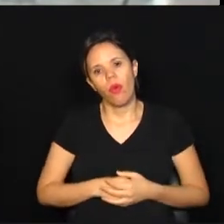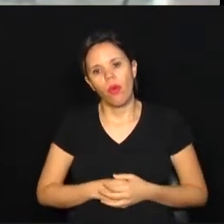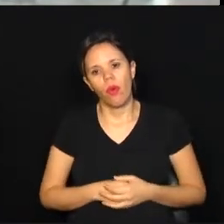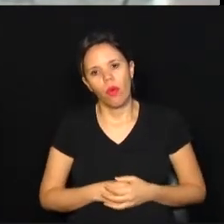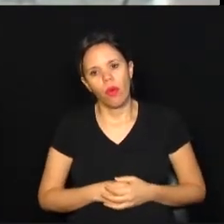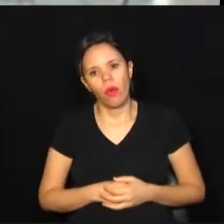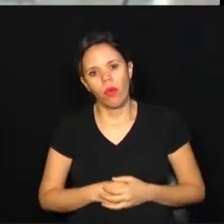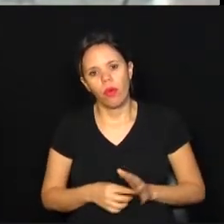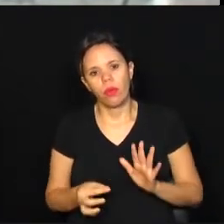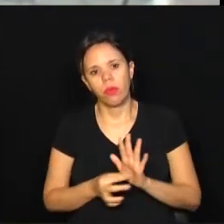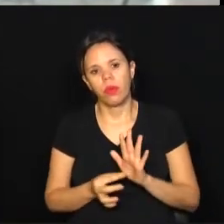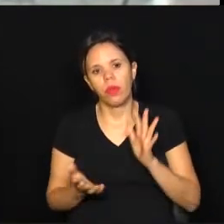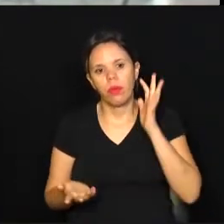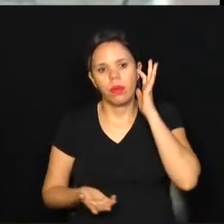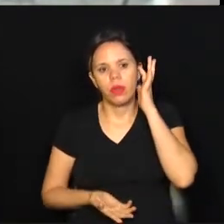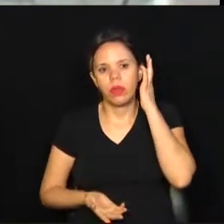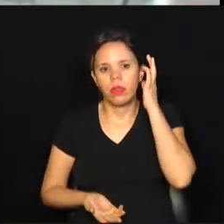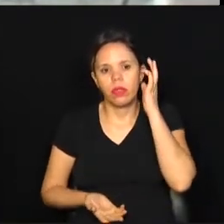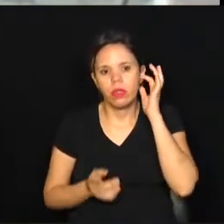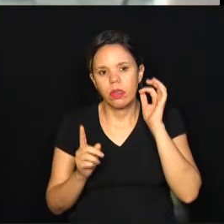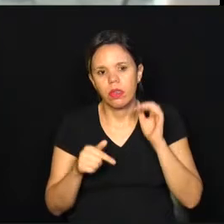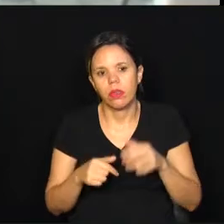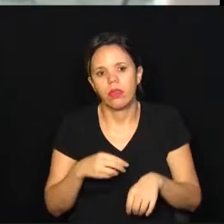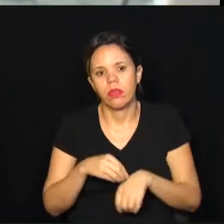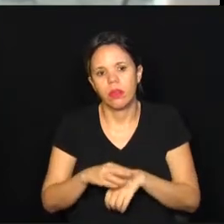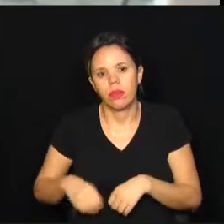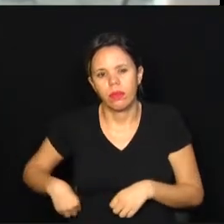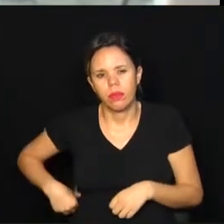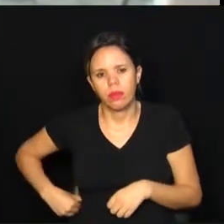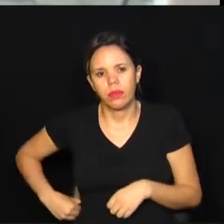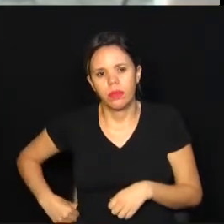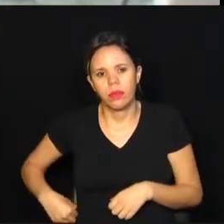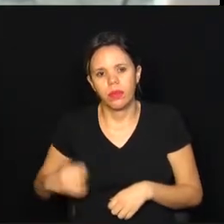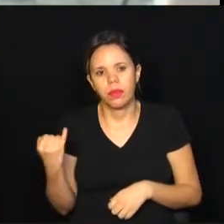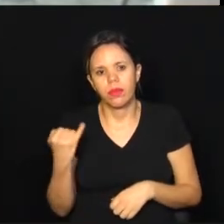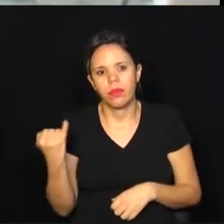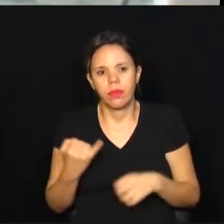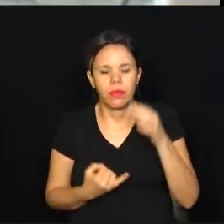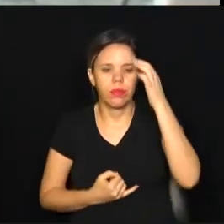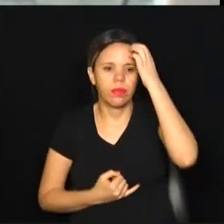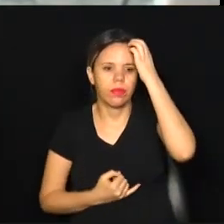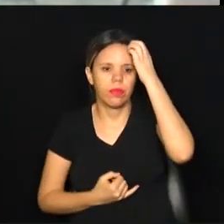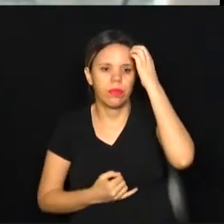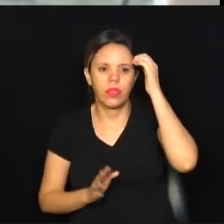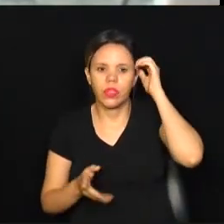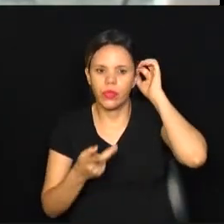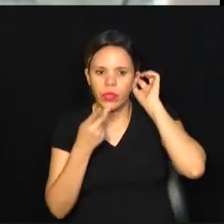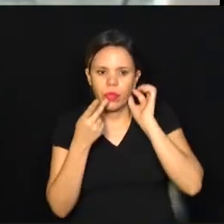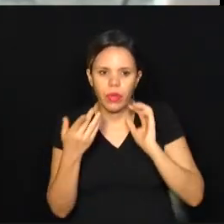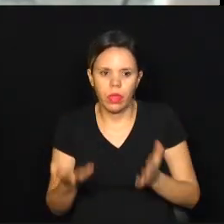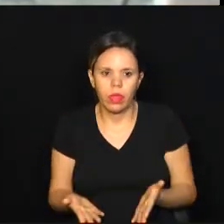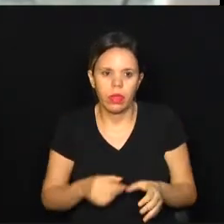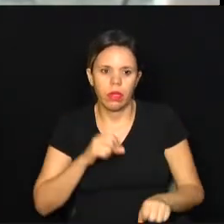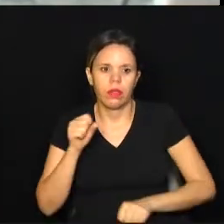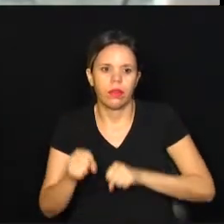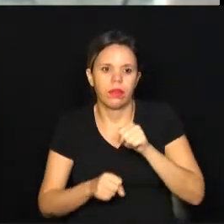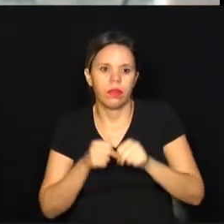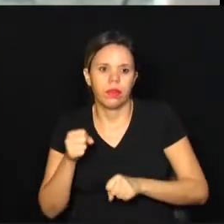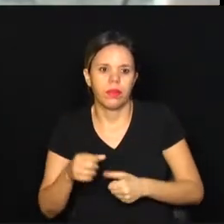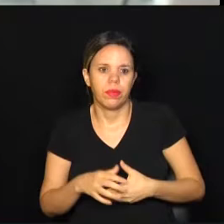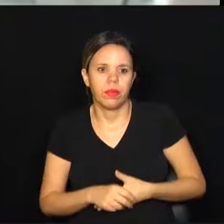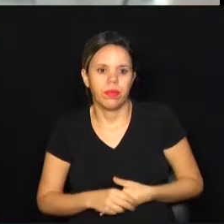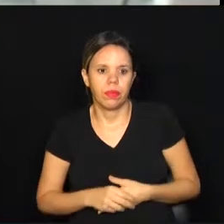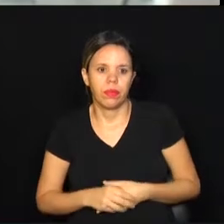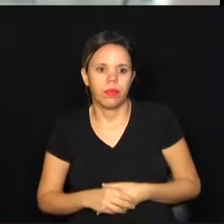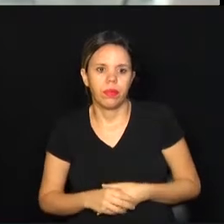outro olhar para isso, que traga a importância como já foi dito aqui, da ciclovia,